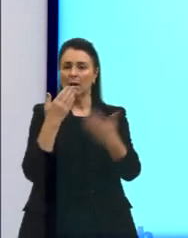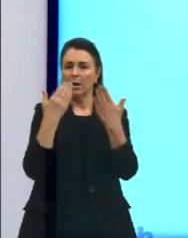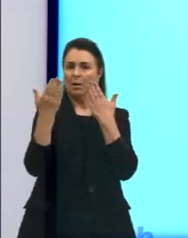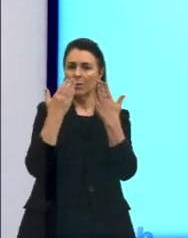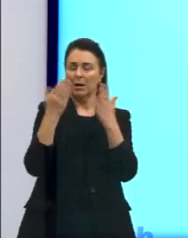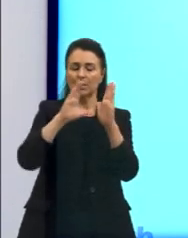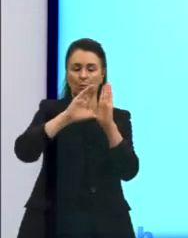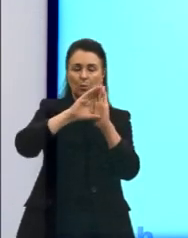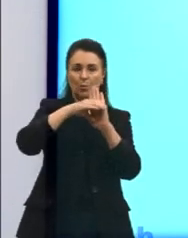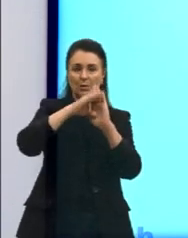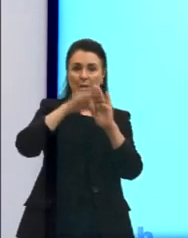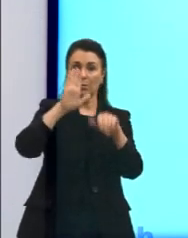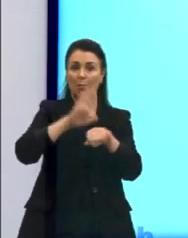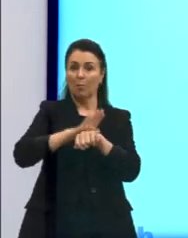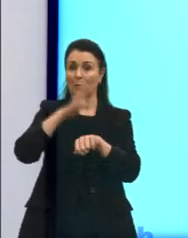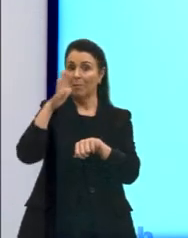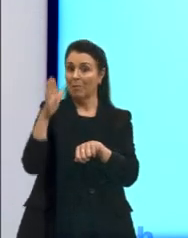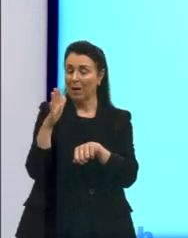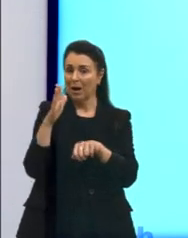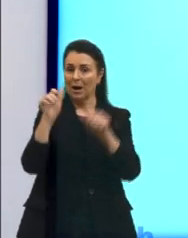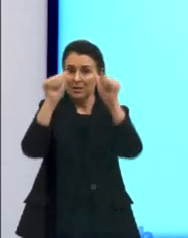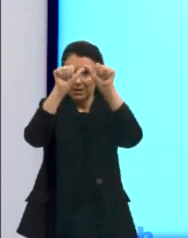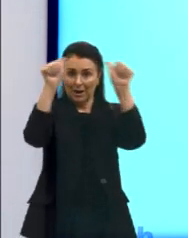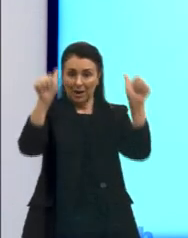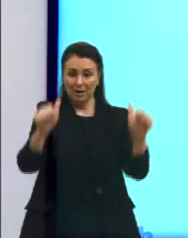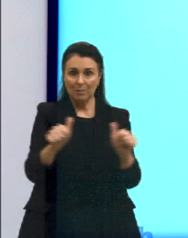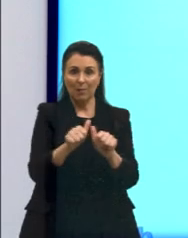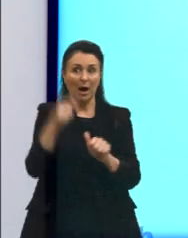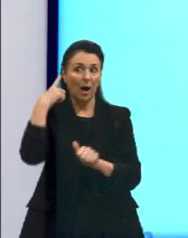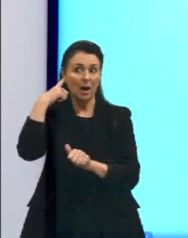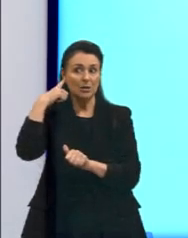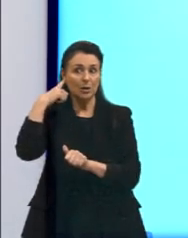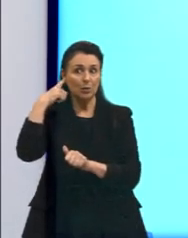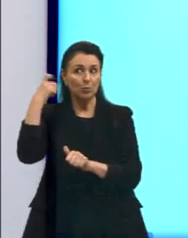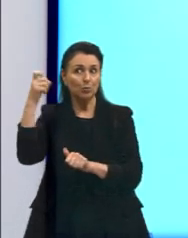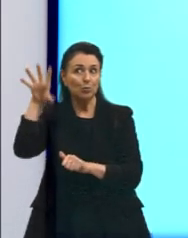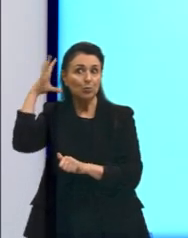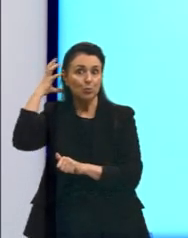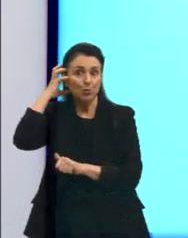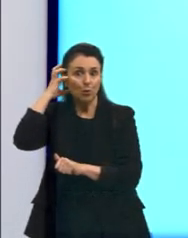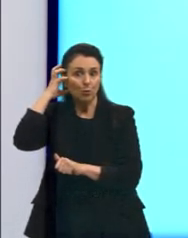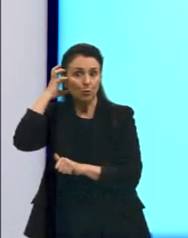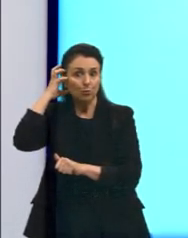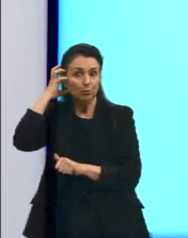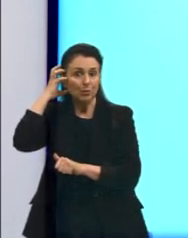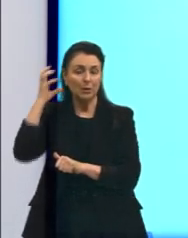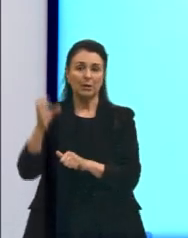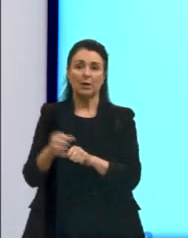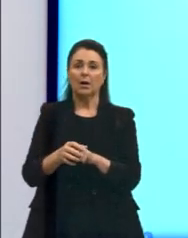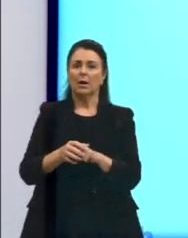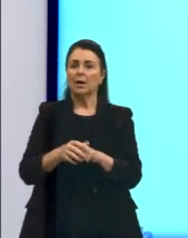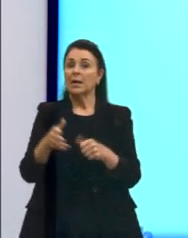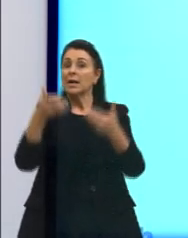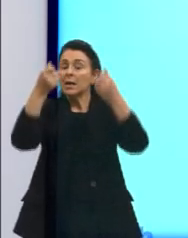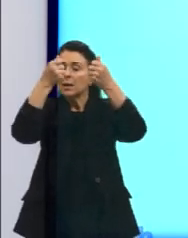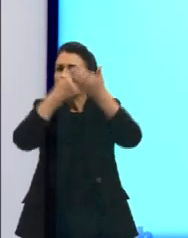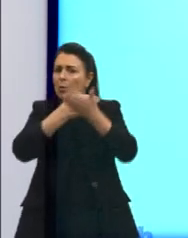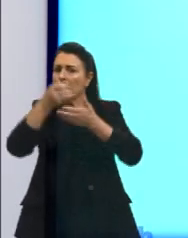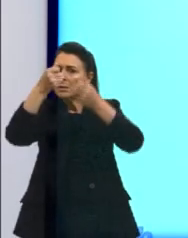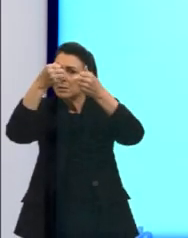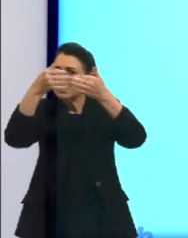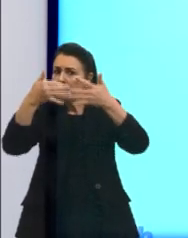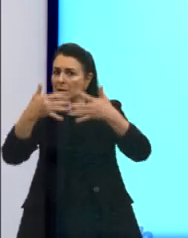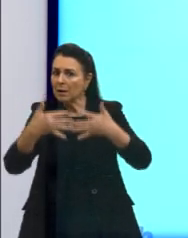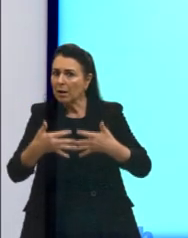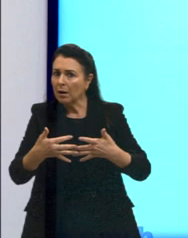mais o a imagem acústica o significado eo significante para explicar o